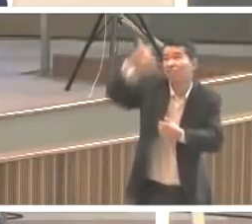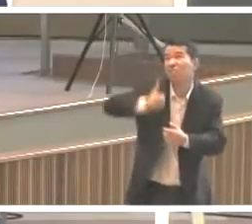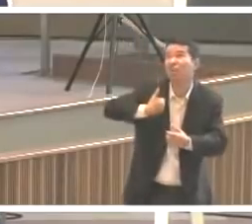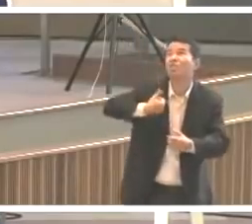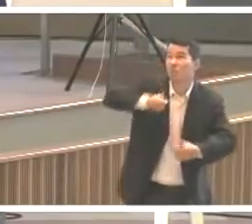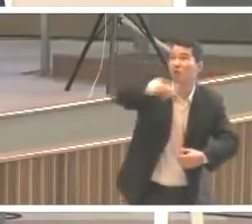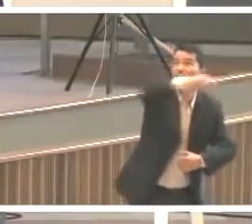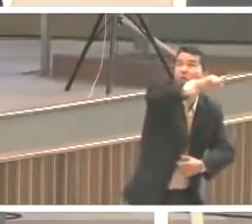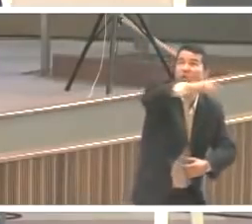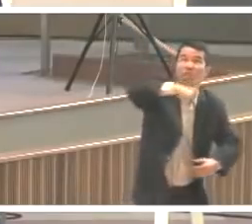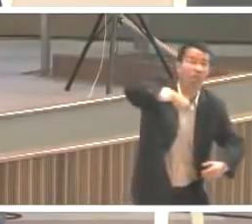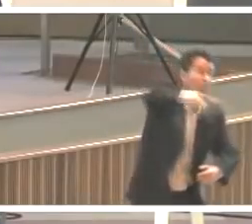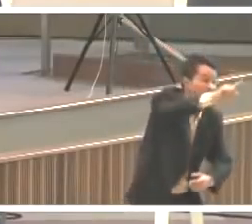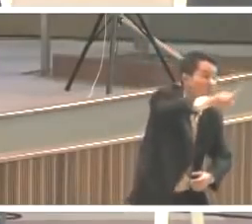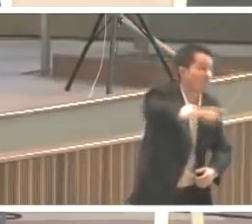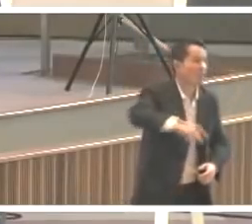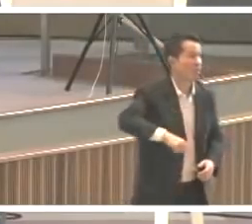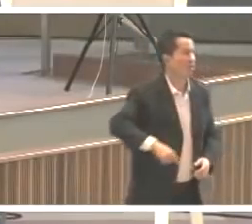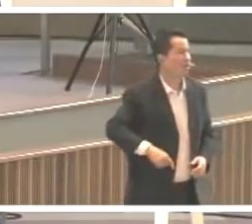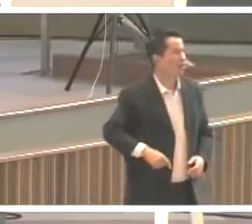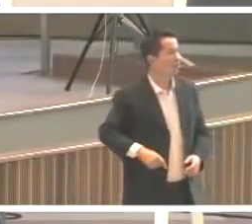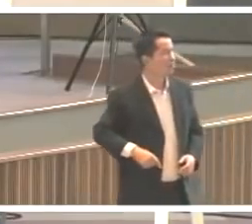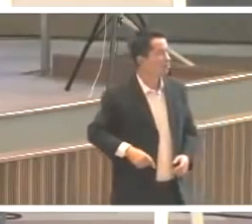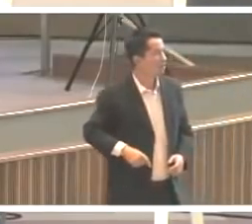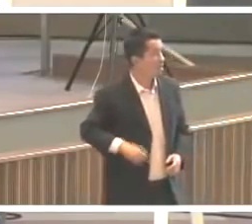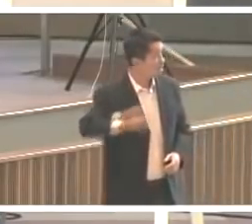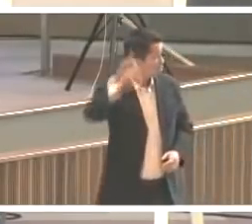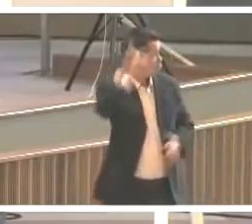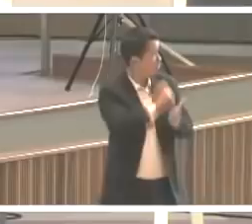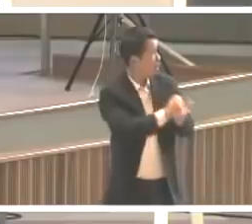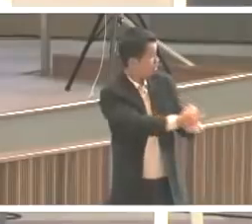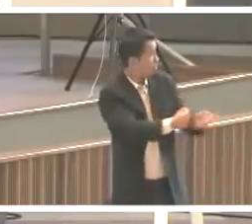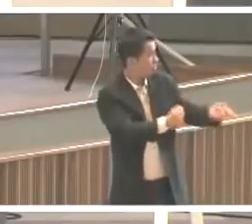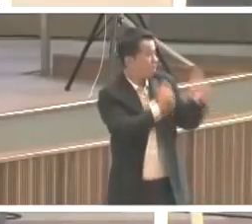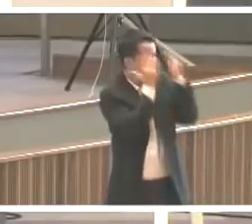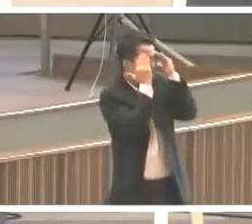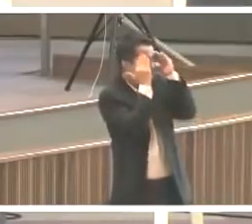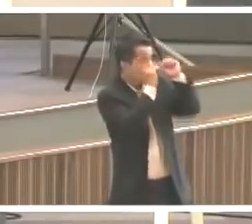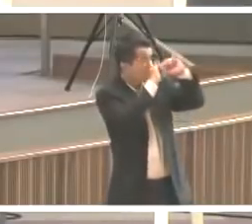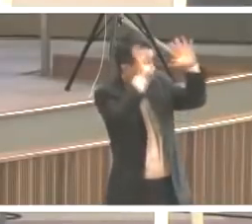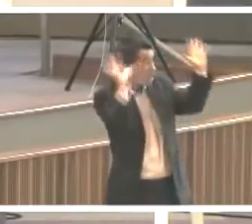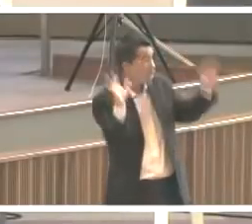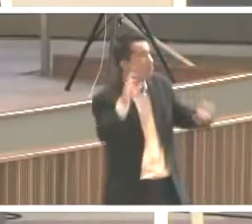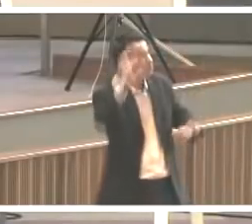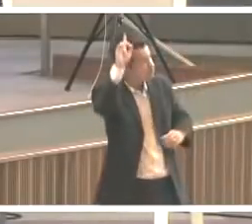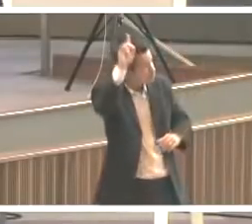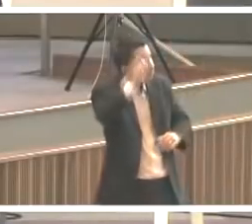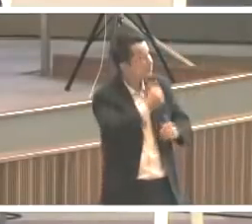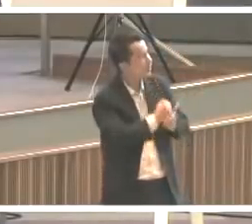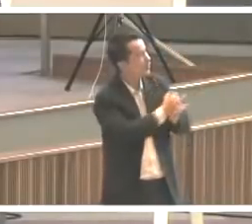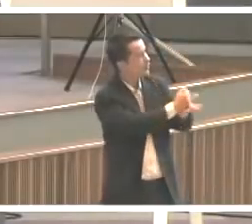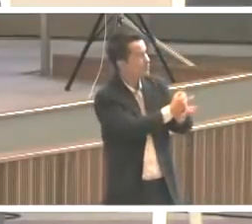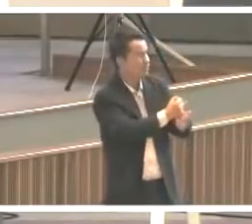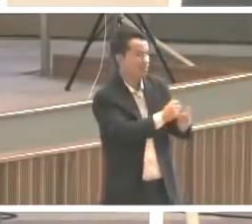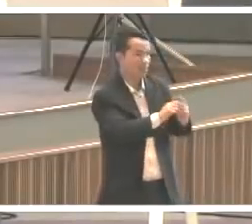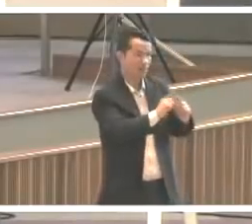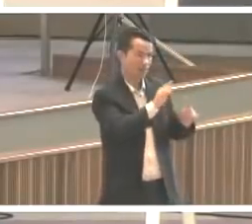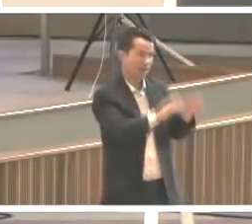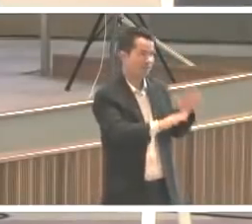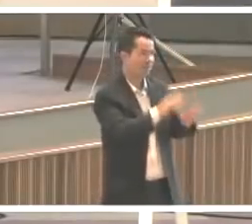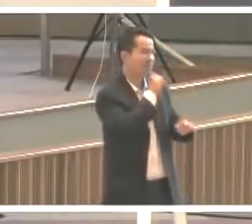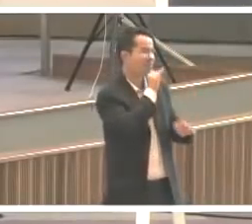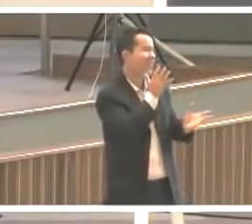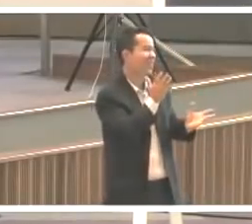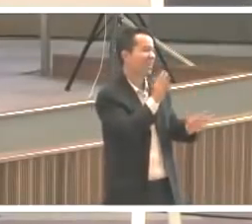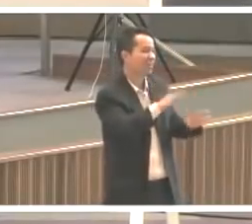vezes Ele vai fazer você discernir coisas que estão tão naturais e que você não percebe. Eu